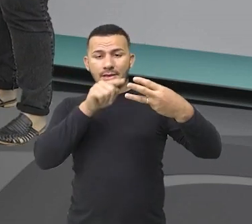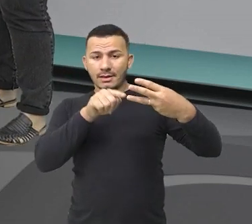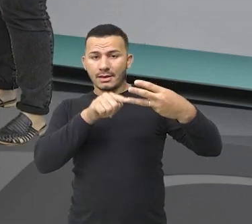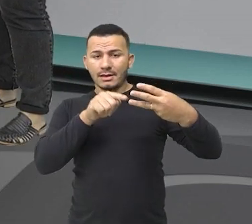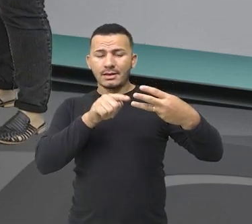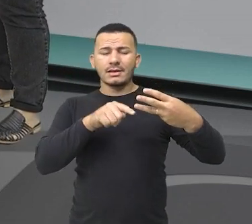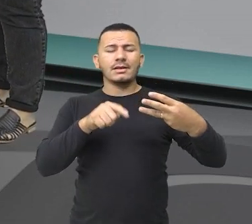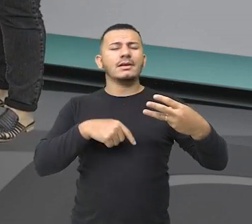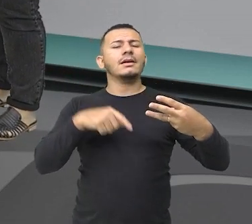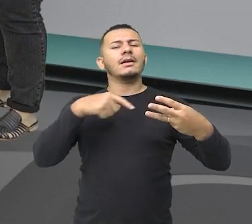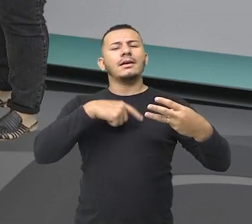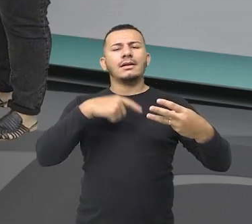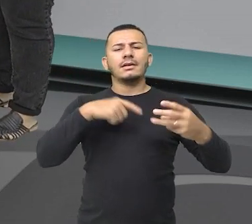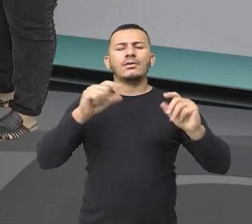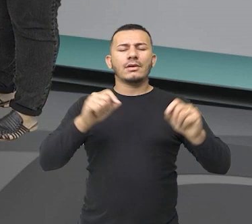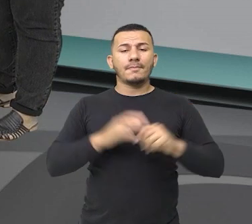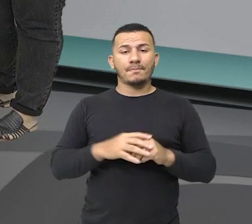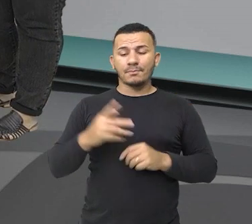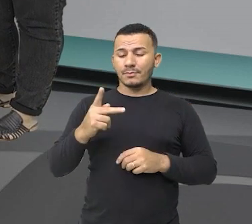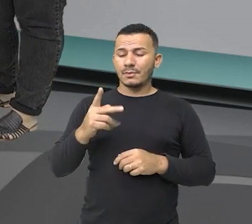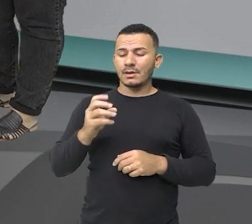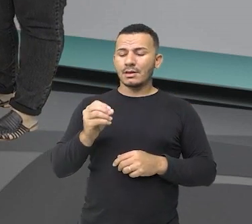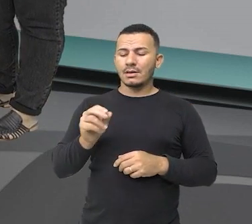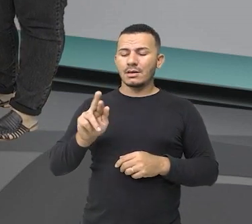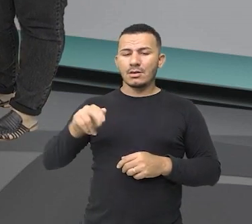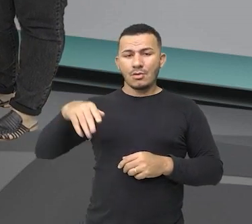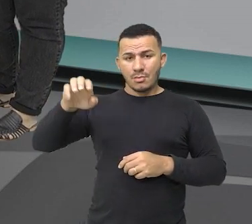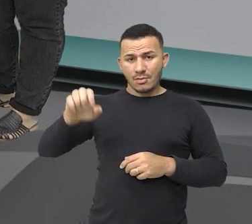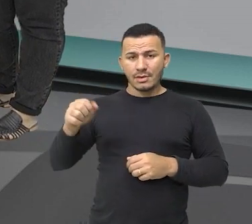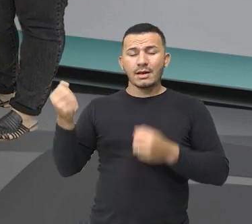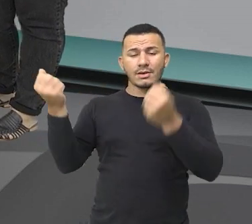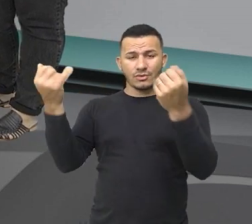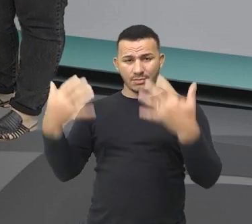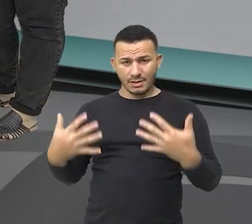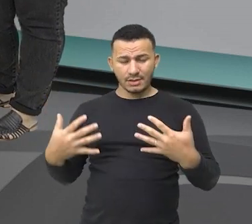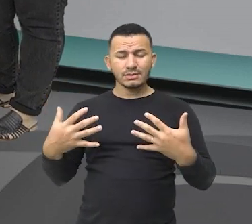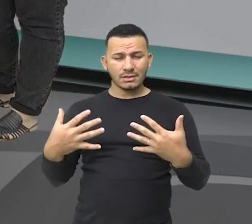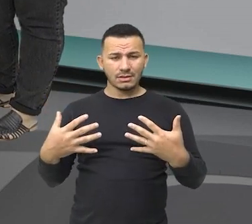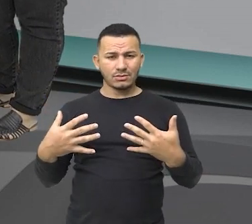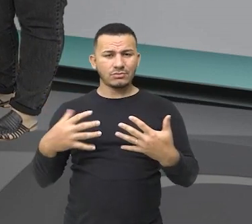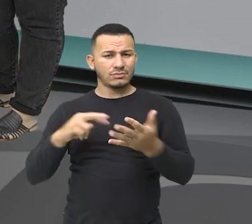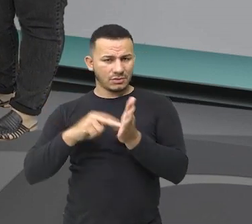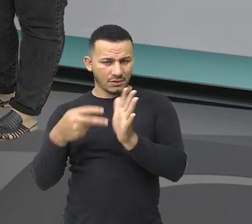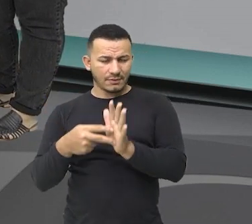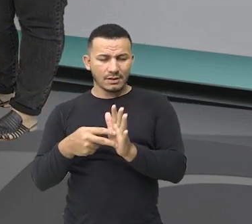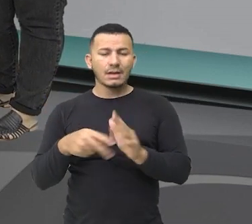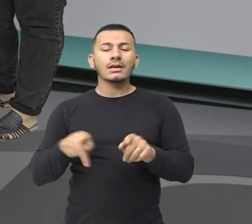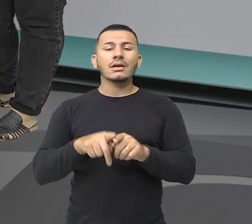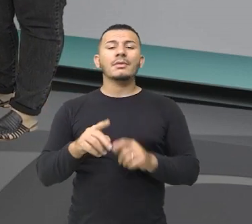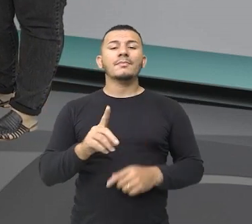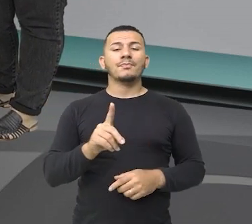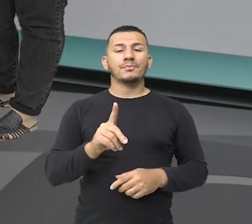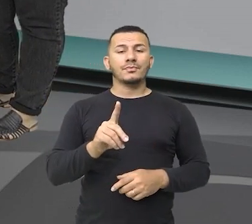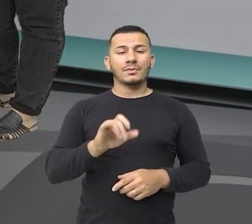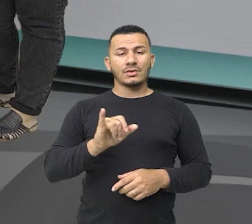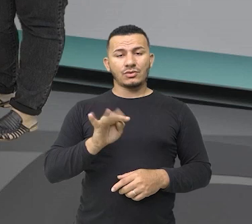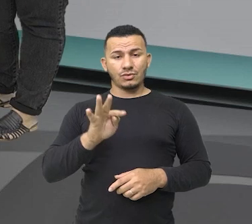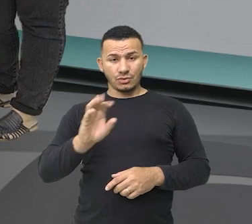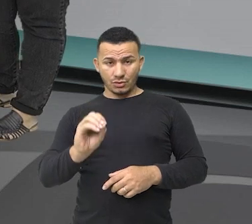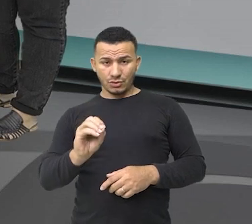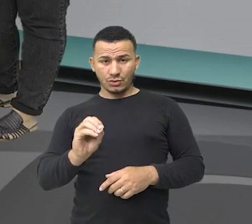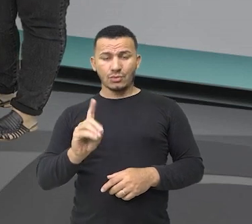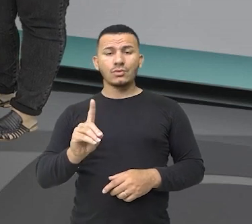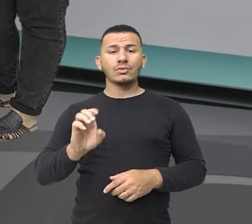viu o porquê de explicação e, por fim, essa expressão aqui, dito de outro modo.